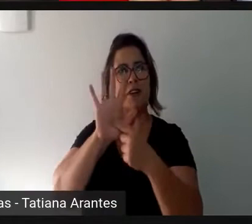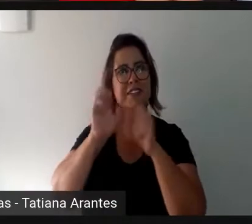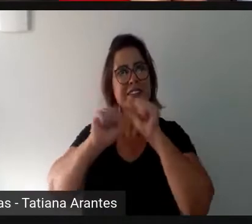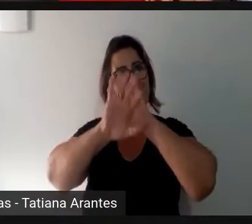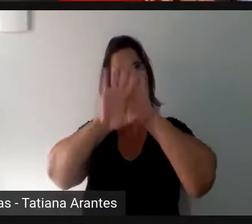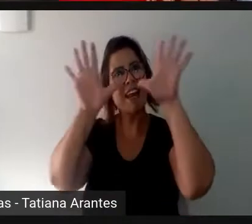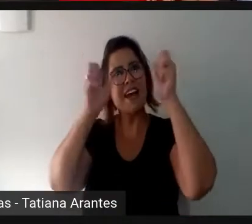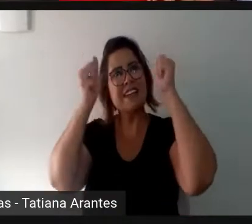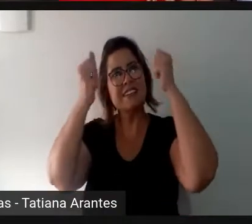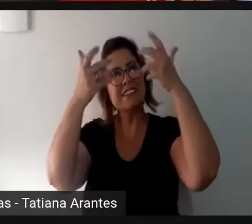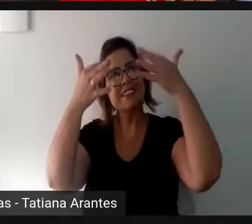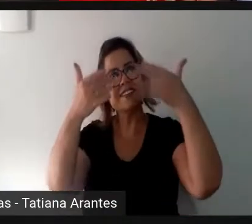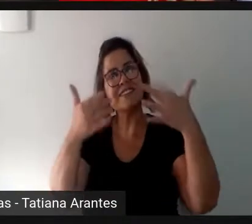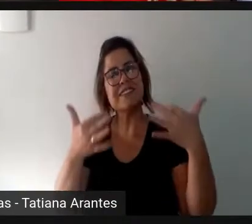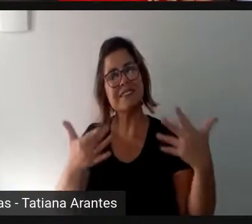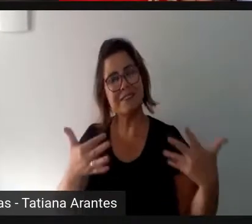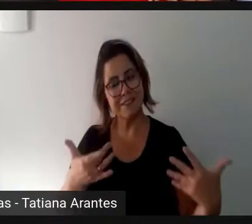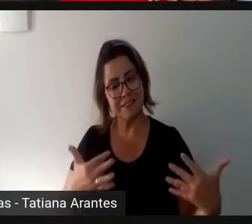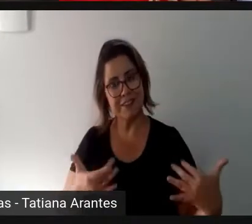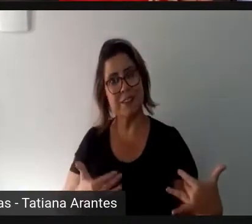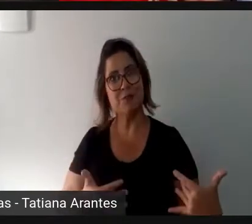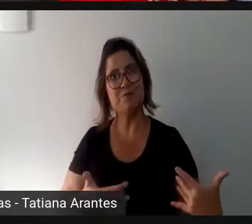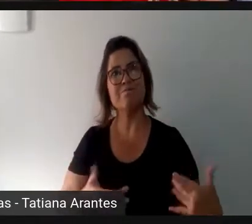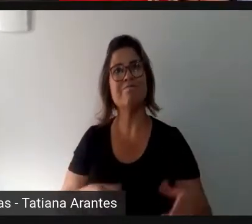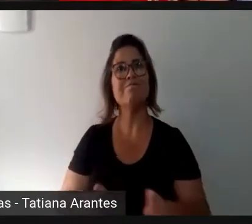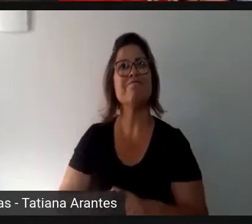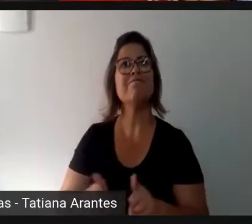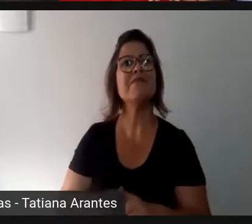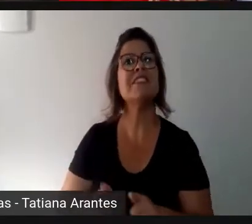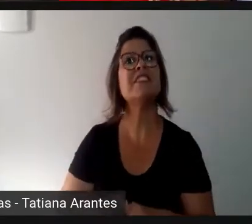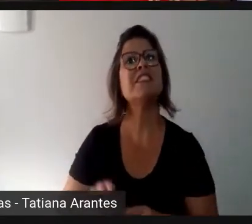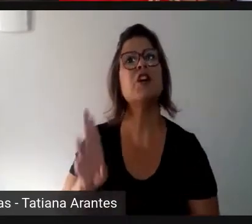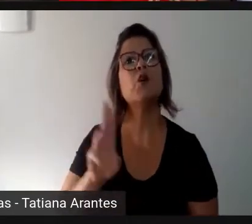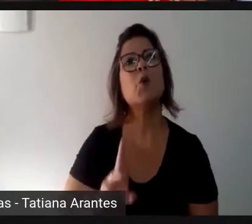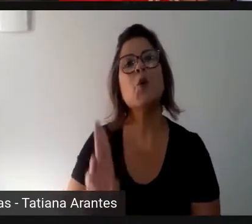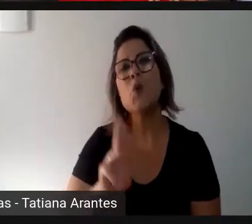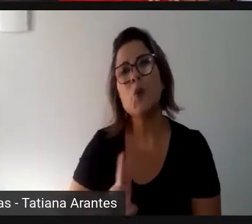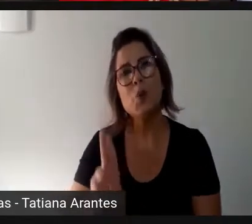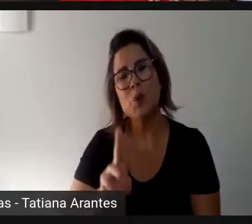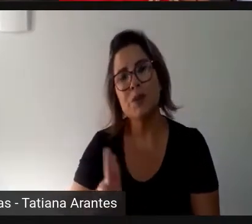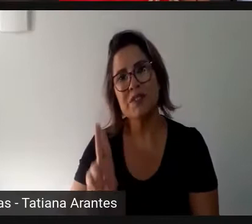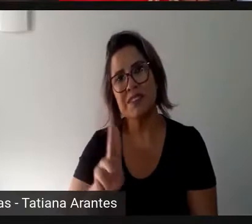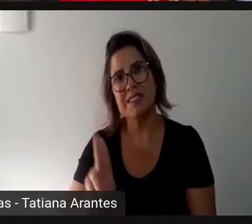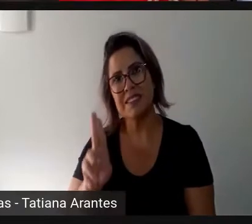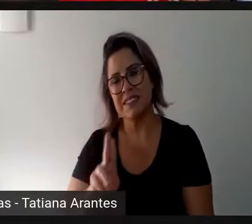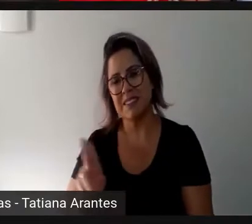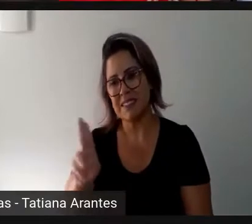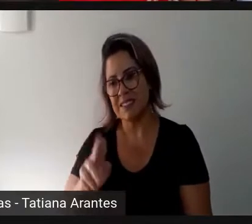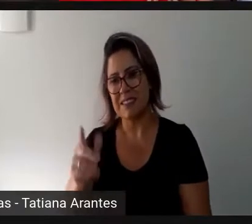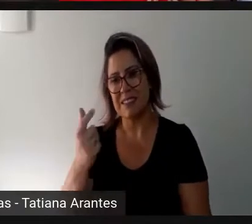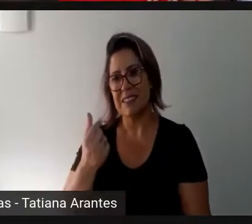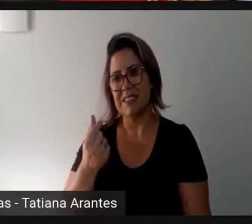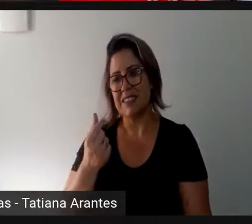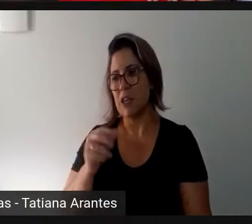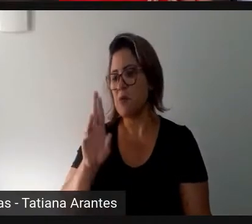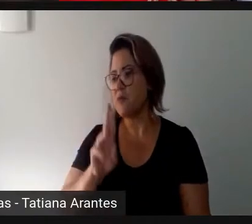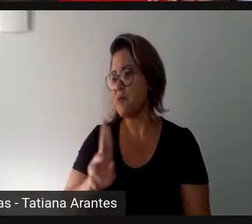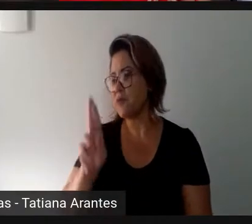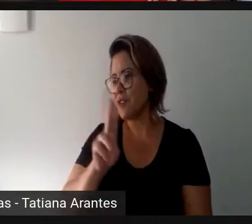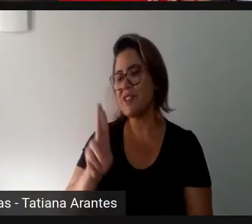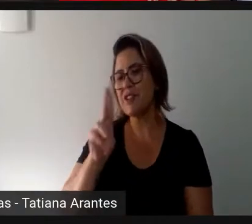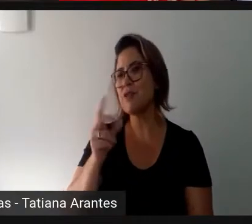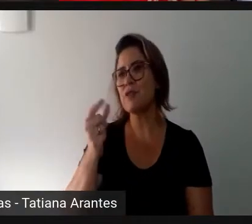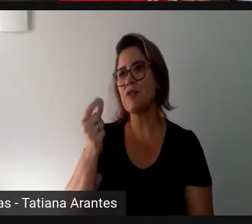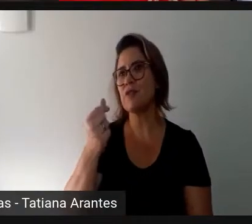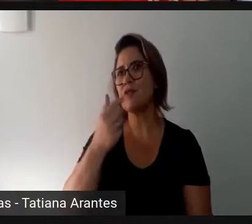explicada. Seja generoso na motivação do seu ato. Quem quer que esteja lidando com o dinheiro do outro, ainda mais o dinheiro público, tem o